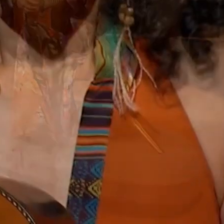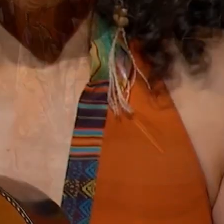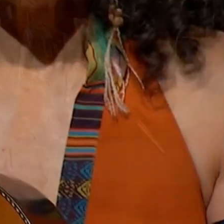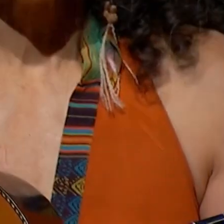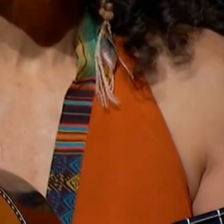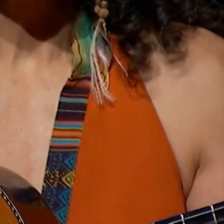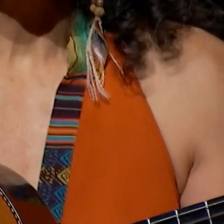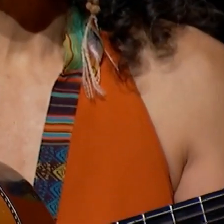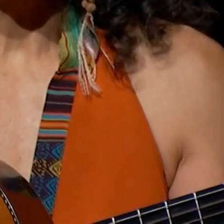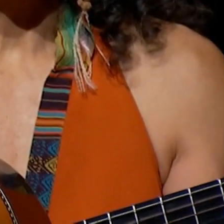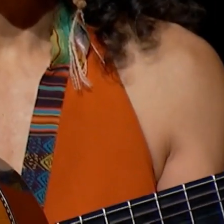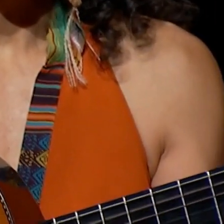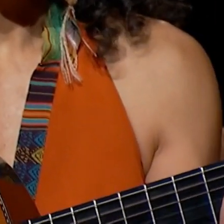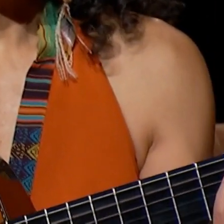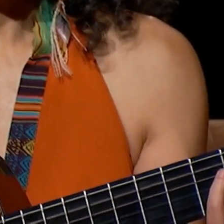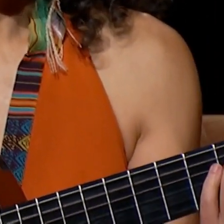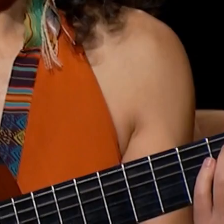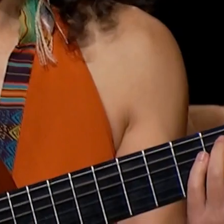viva.